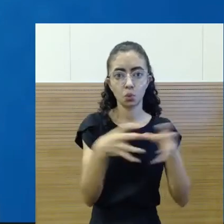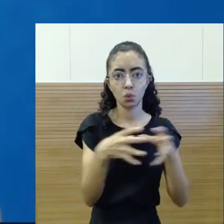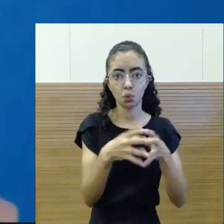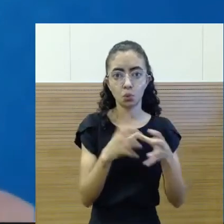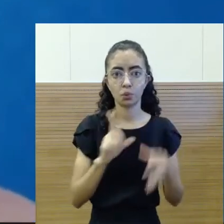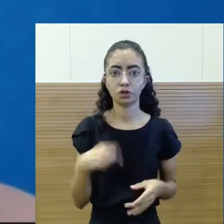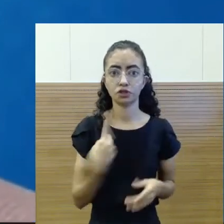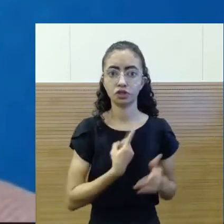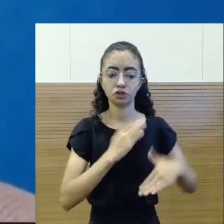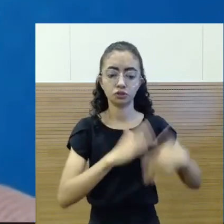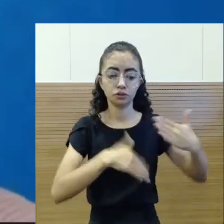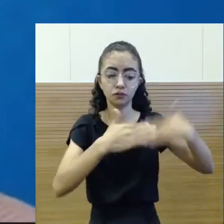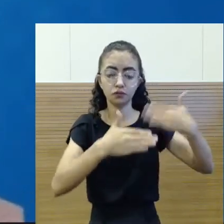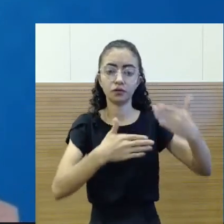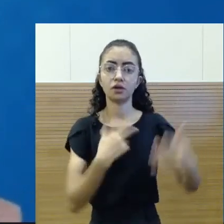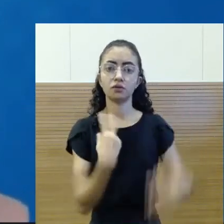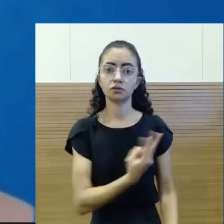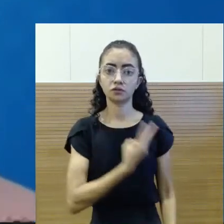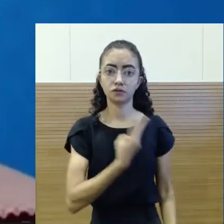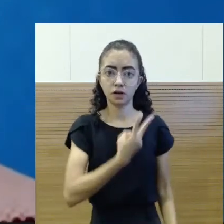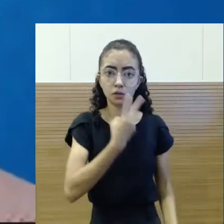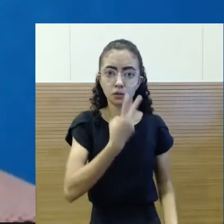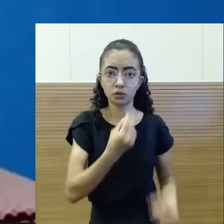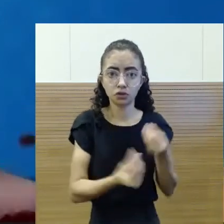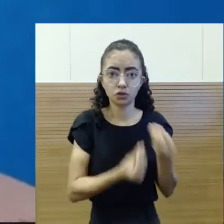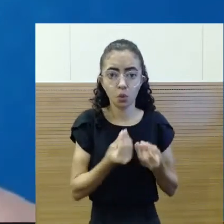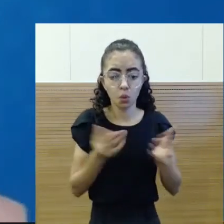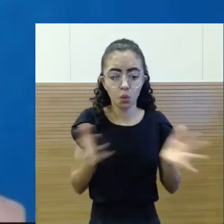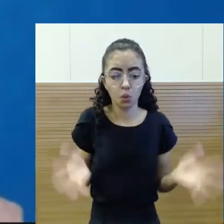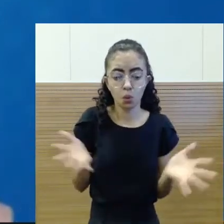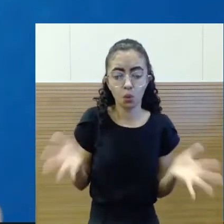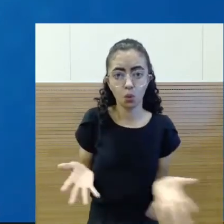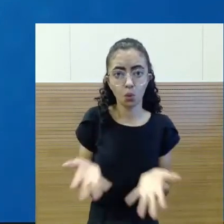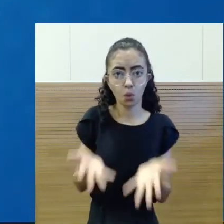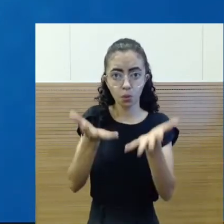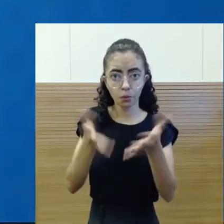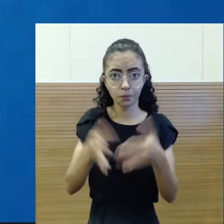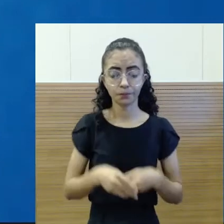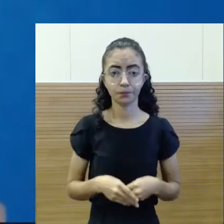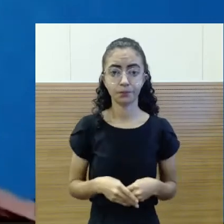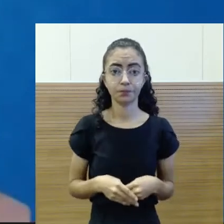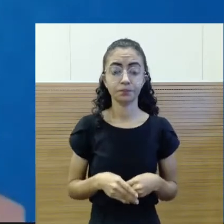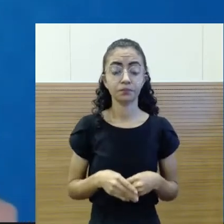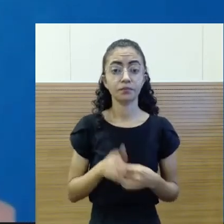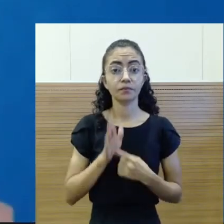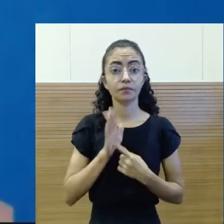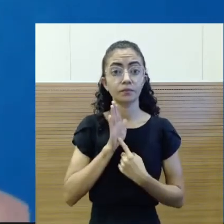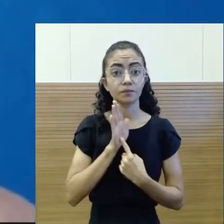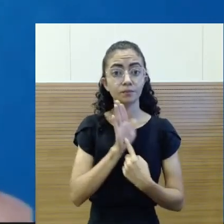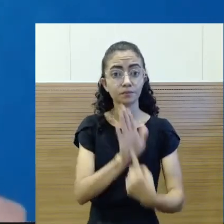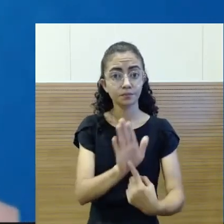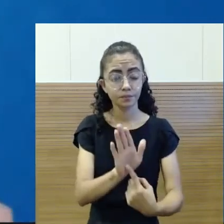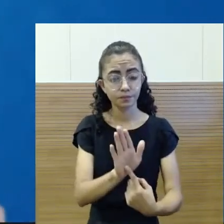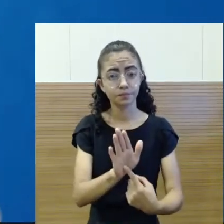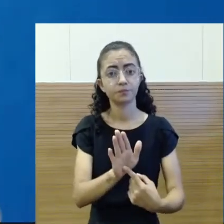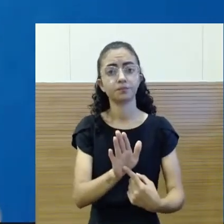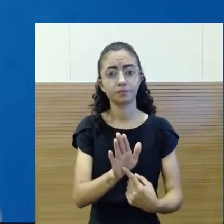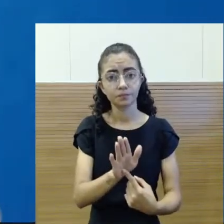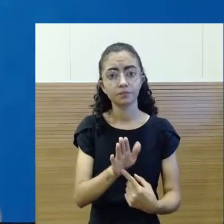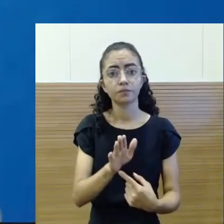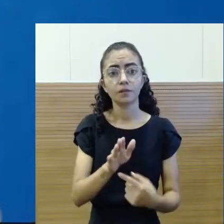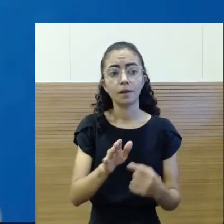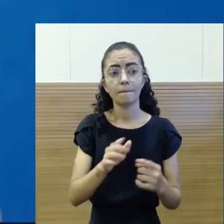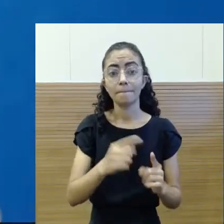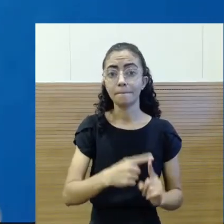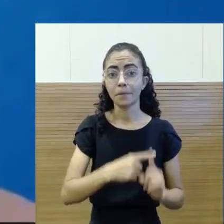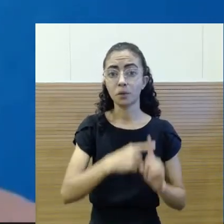de engajamento de atores não estaduais, que mostra que eles, de forma